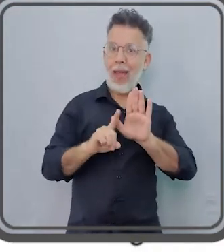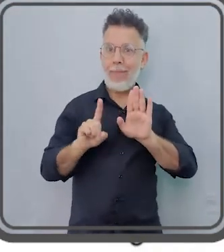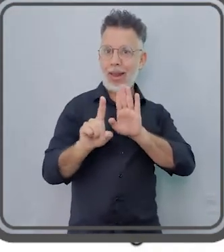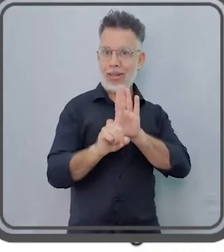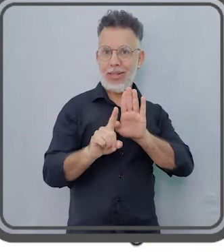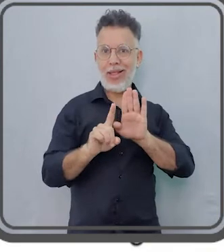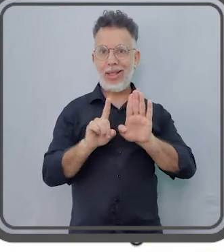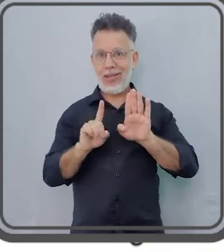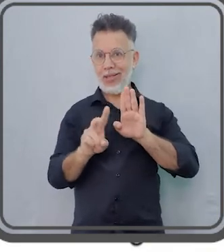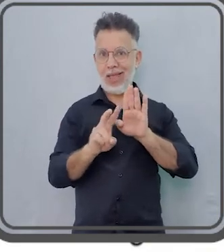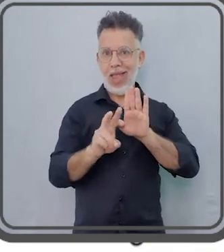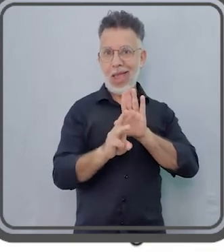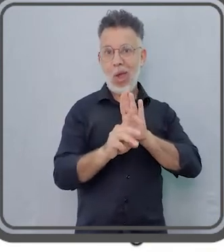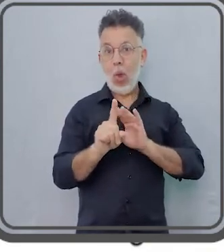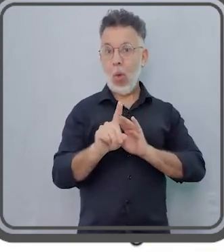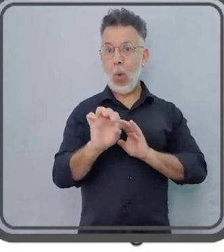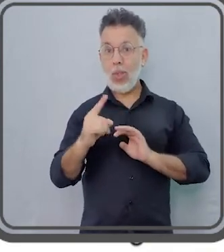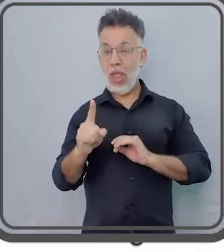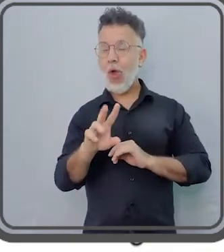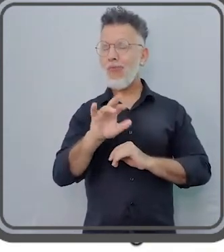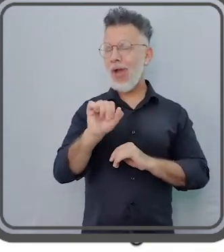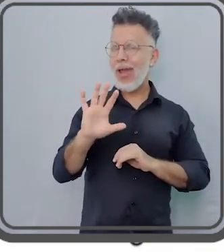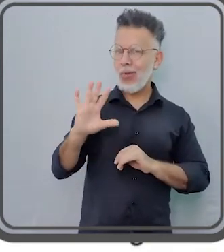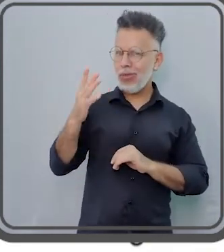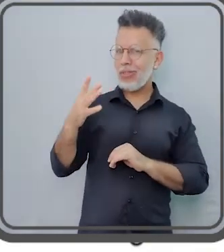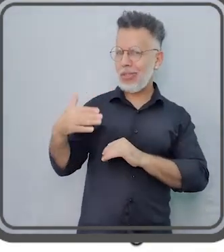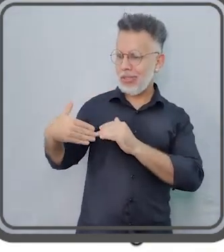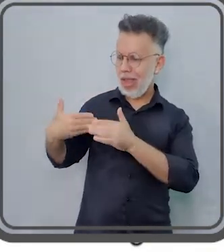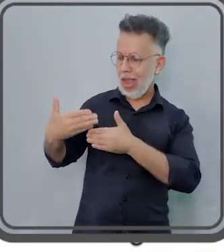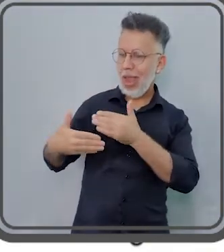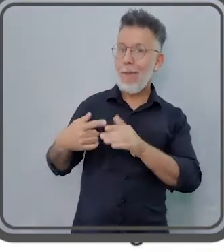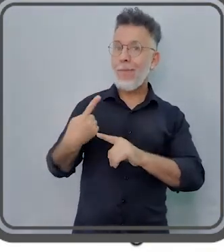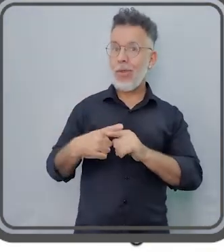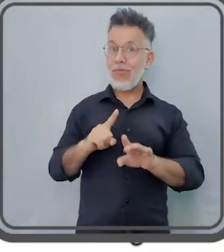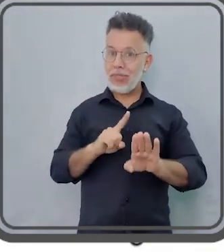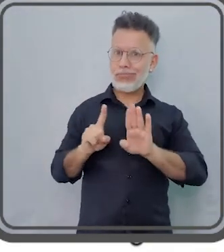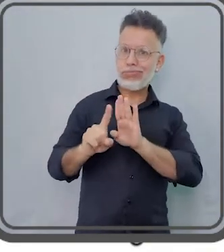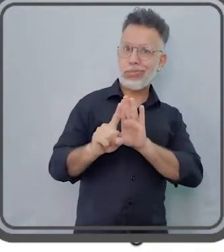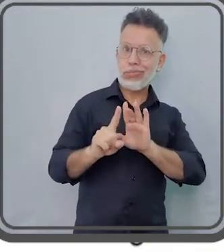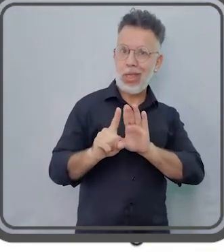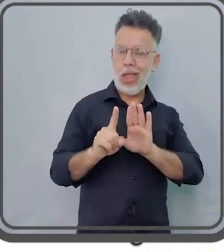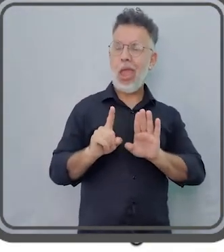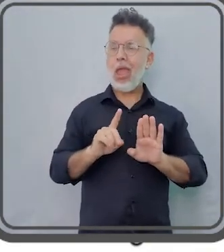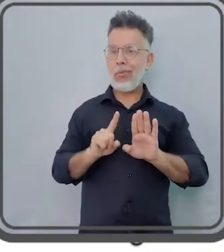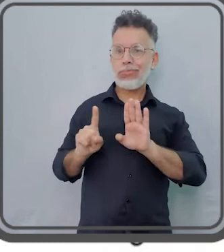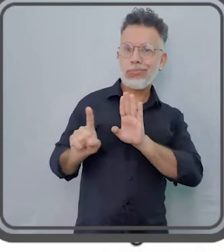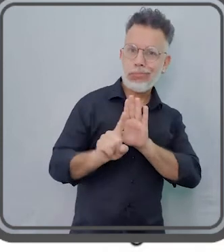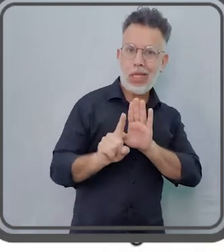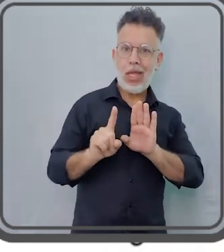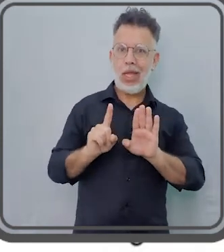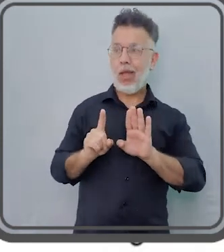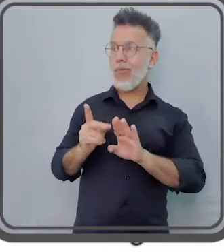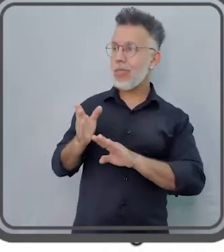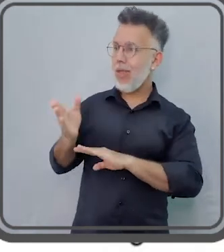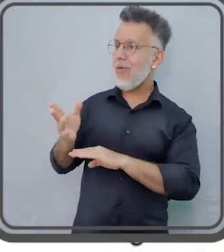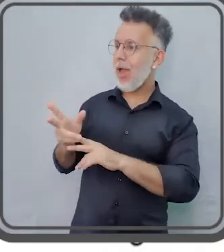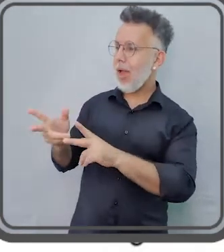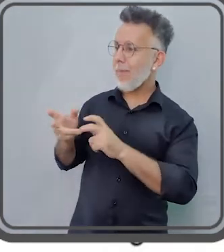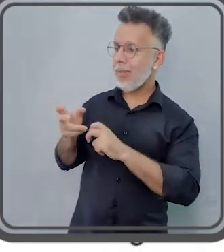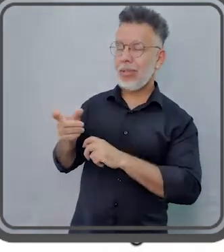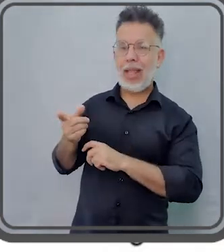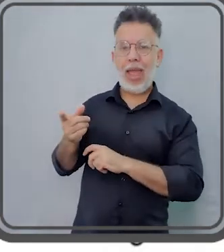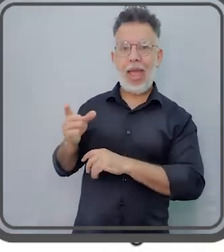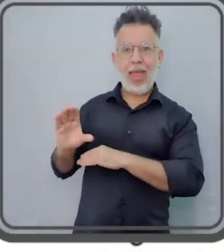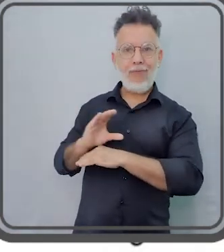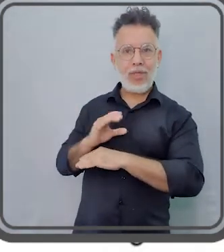velocidade, Laís, também que você vai indo para, pondo a cara a tapa, indo para a trincheira. Assim, você vai captar investimento, obviamente, a gente aparece mais, né? Eu ainda sou a grande